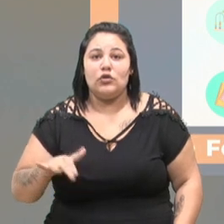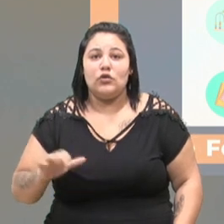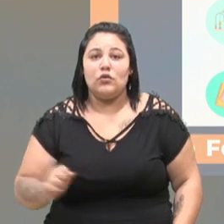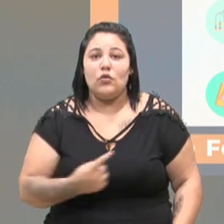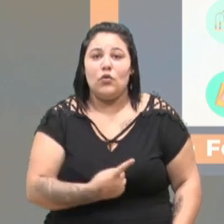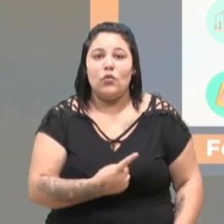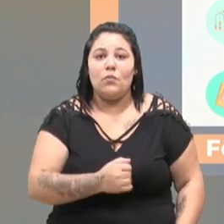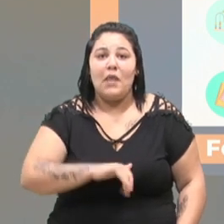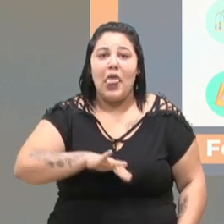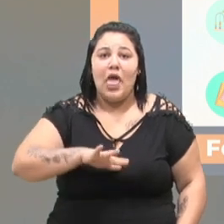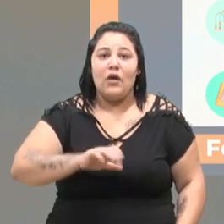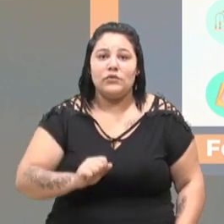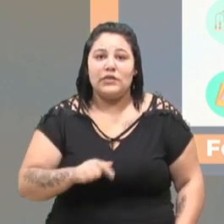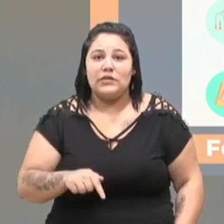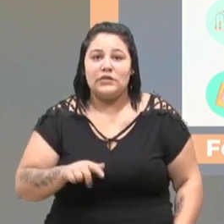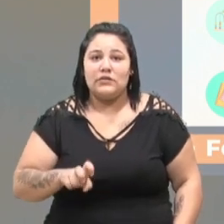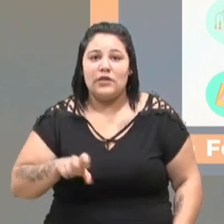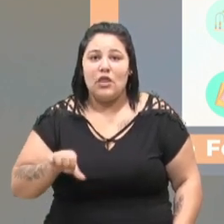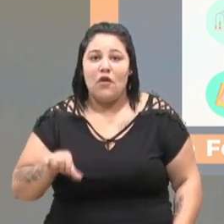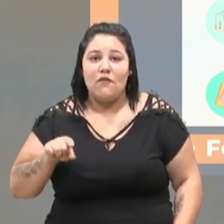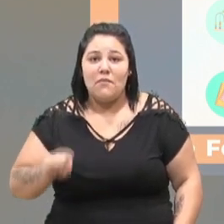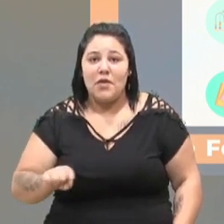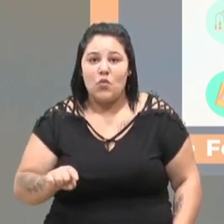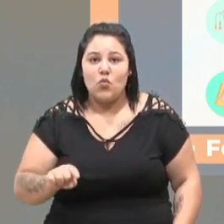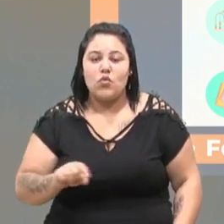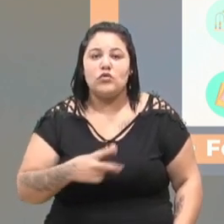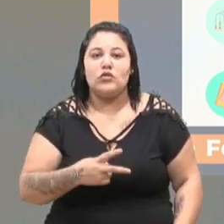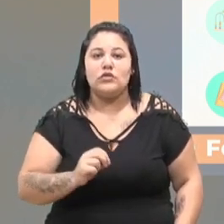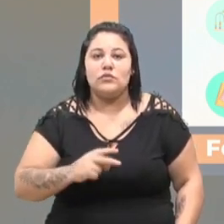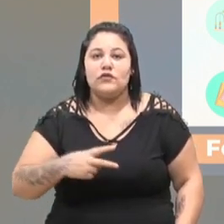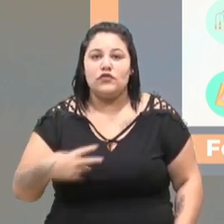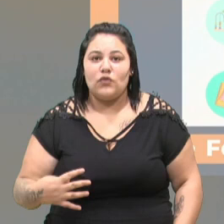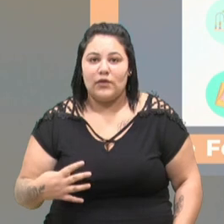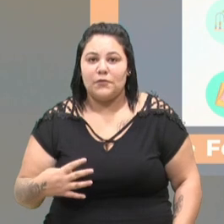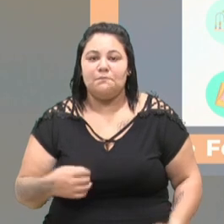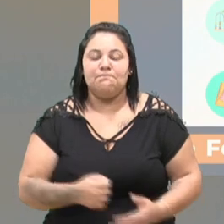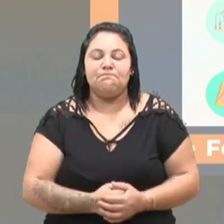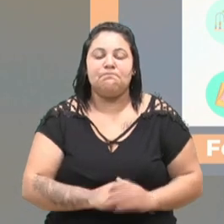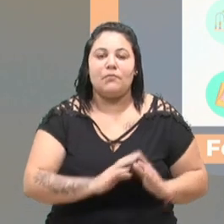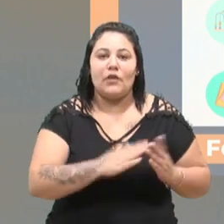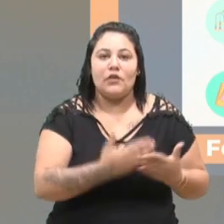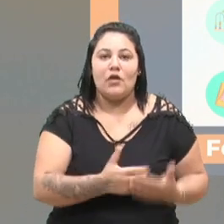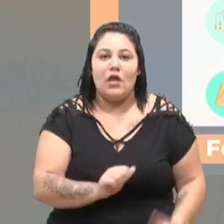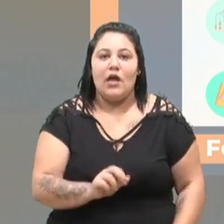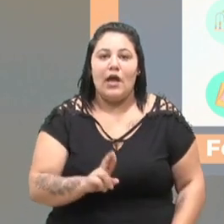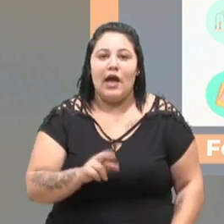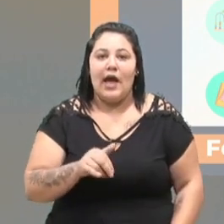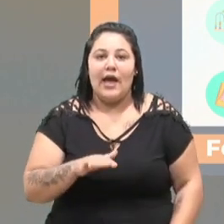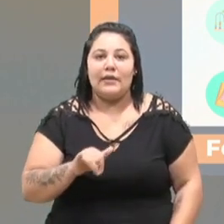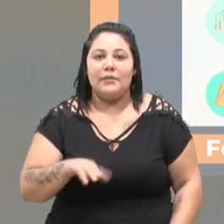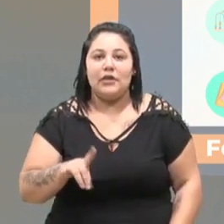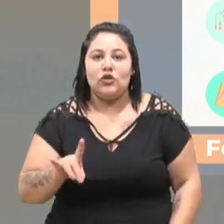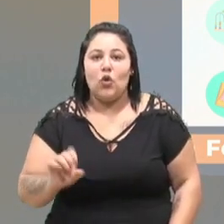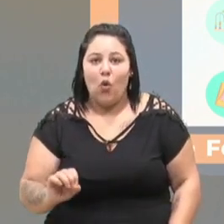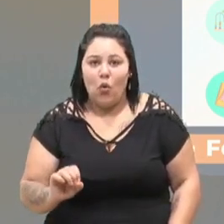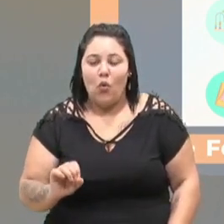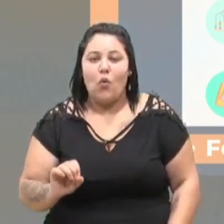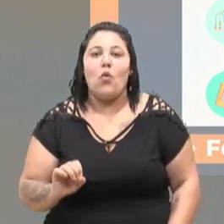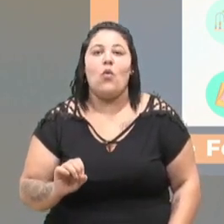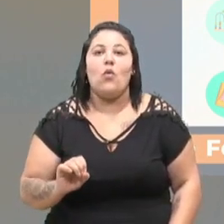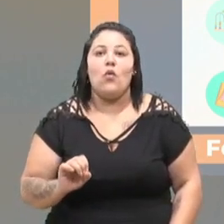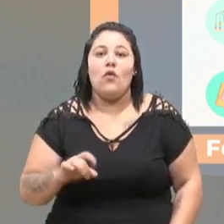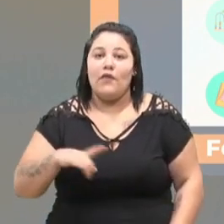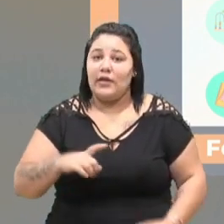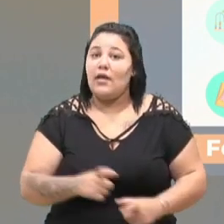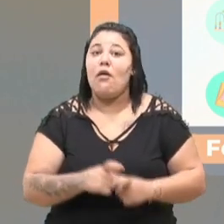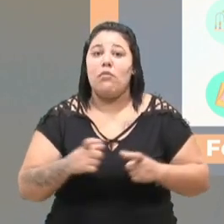1.759.000 em 2024. Eu estou trazendo grandes números, tá, pessoal? Escola Armindo Mário Turra. Vai ter